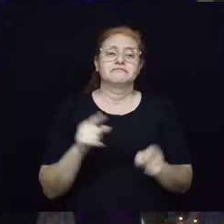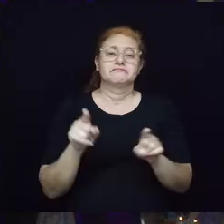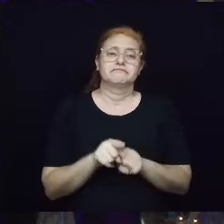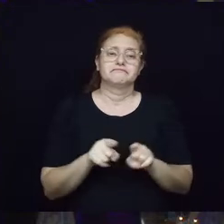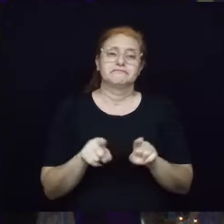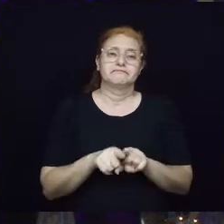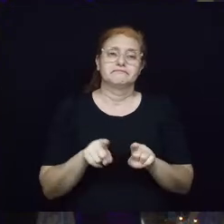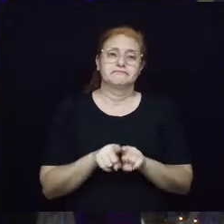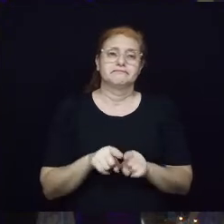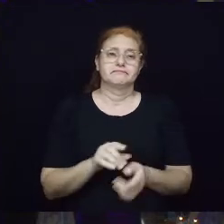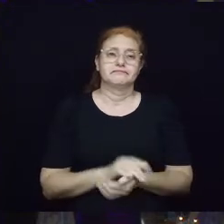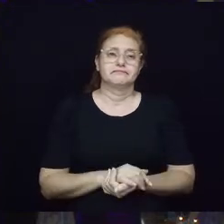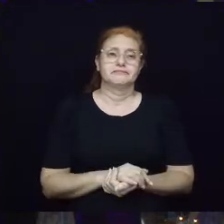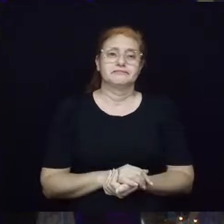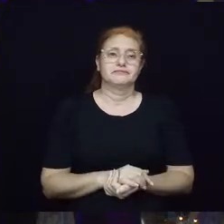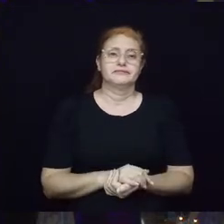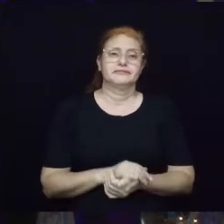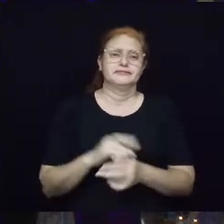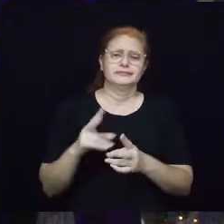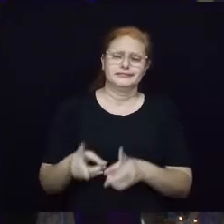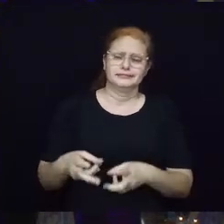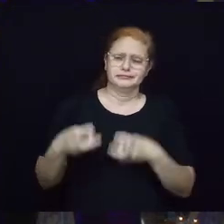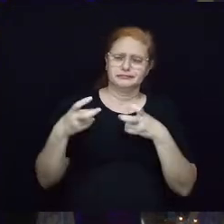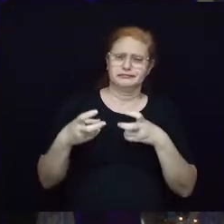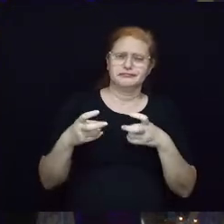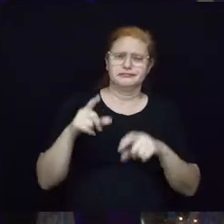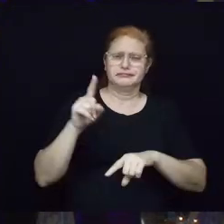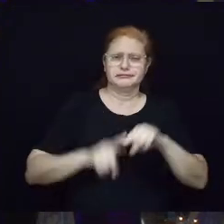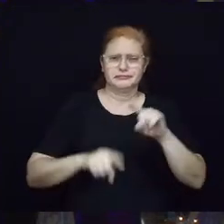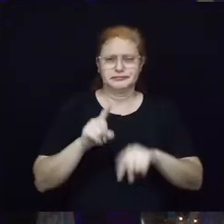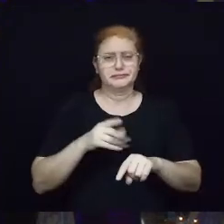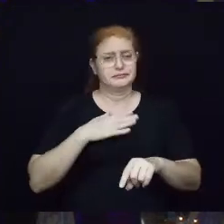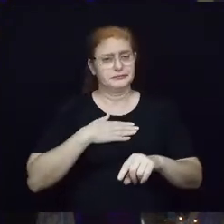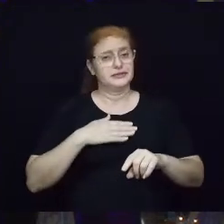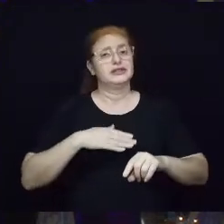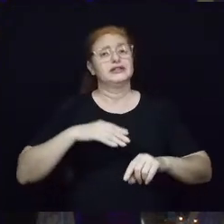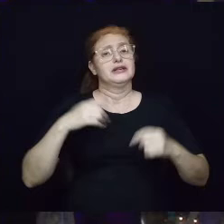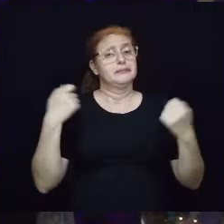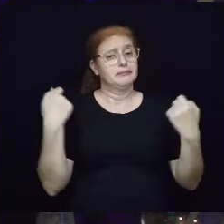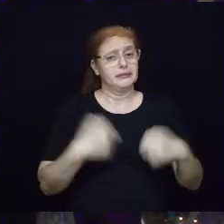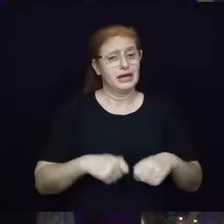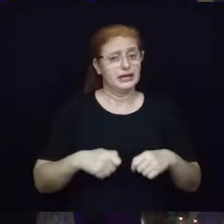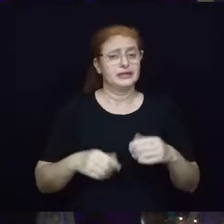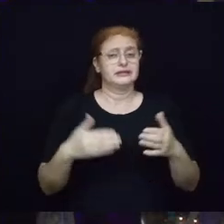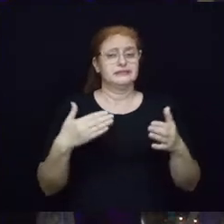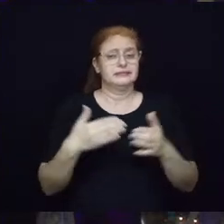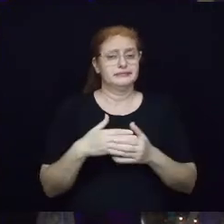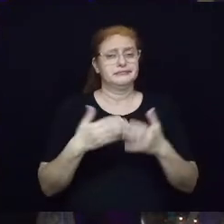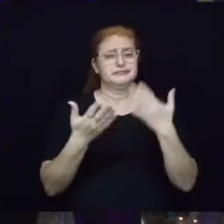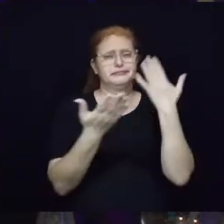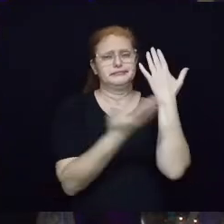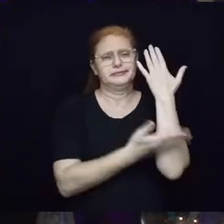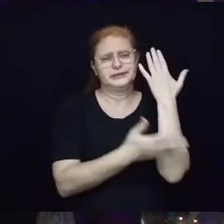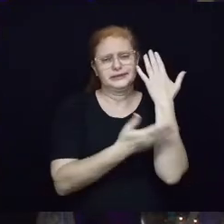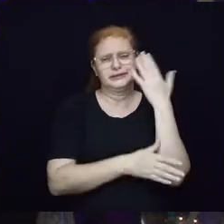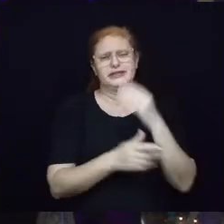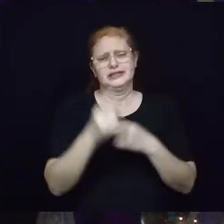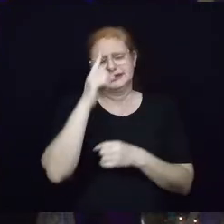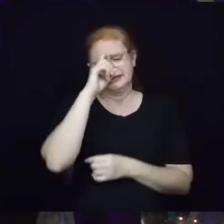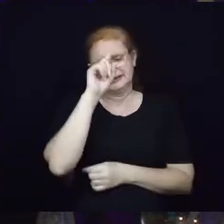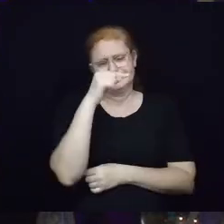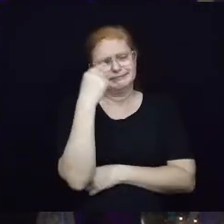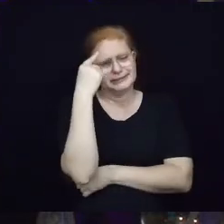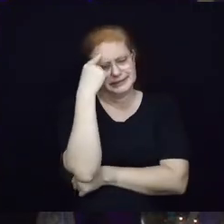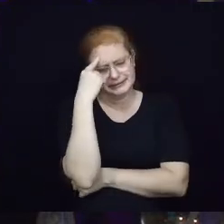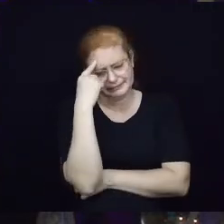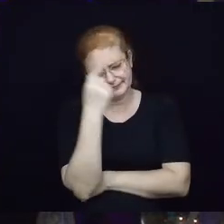Também um reconhecimento do material, das minhas capacidades, dos limites da madeira. Mas chegou uma hora que eu pensei